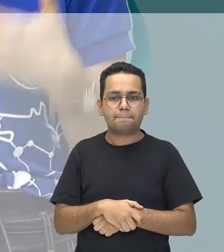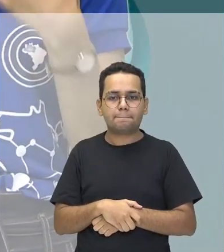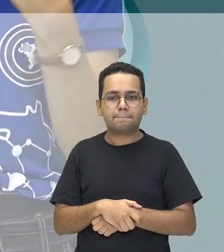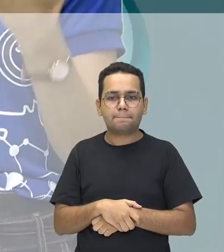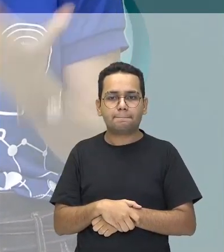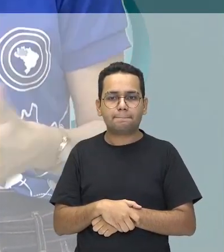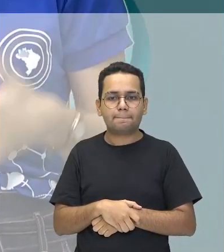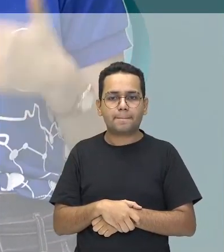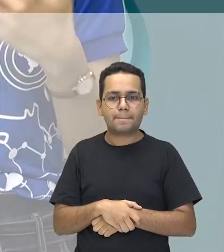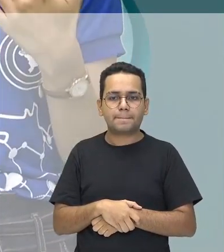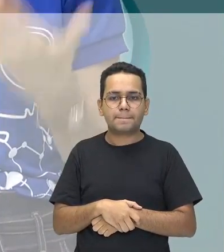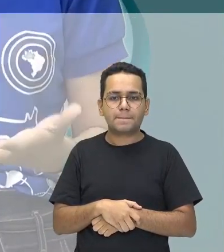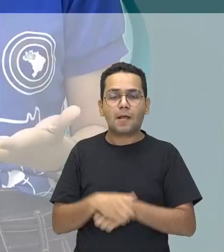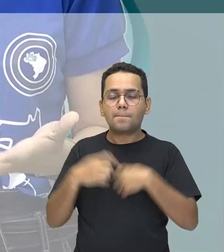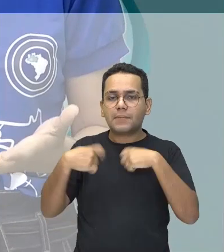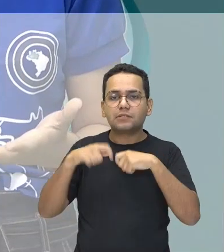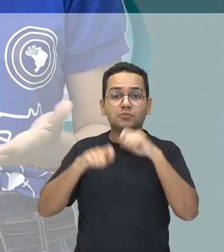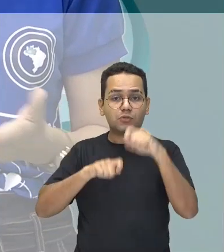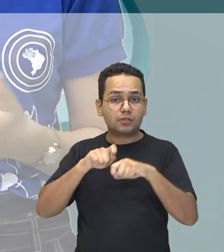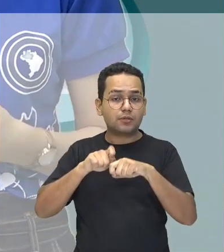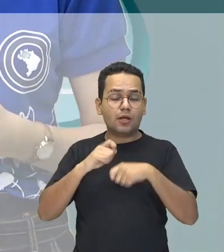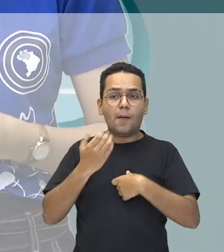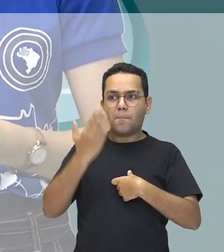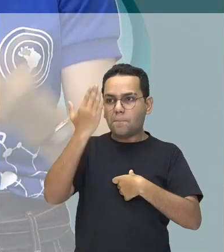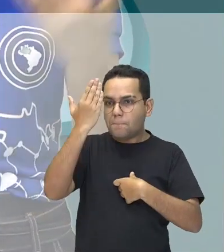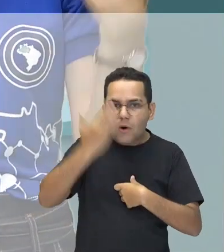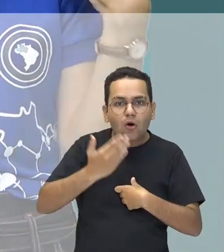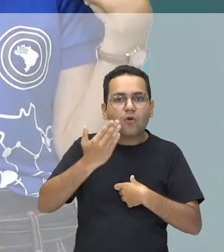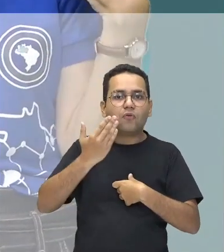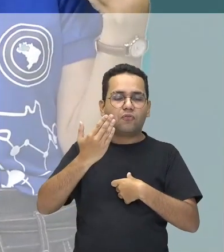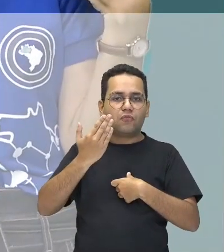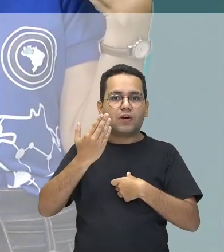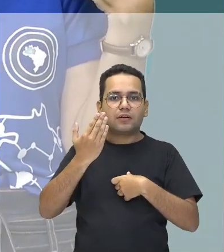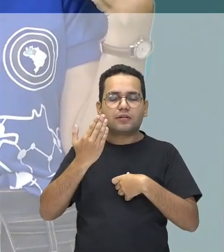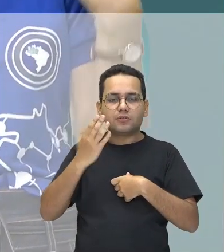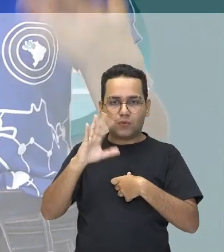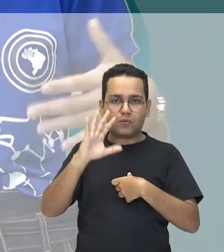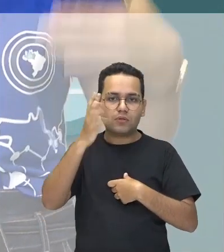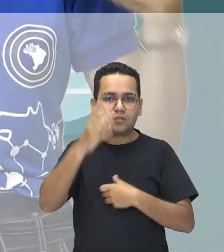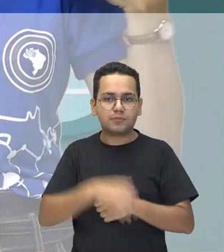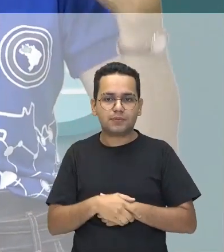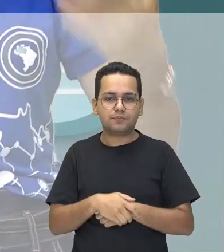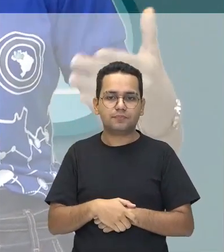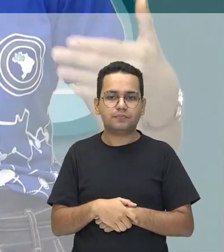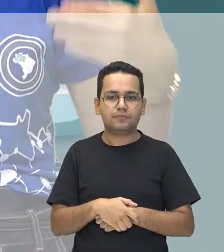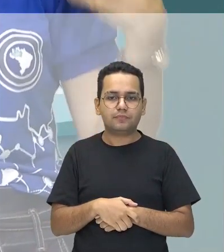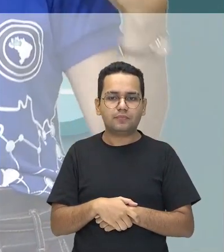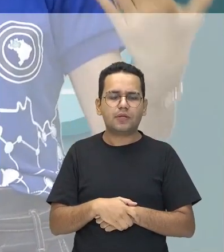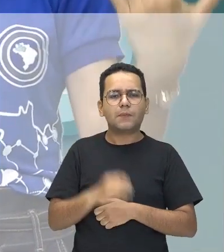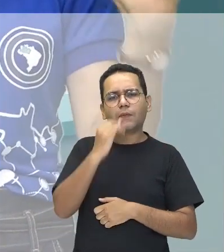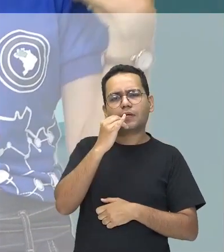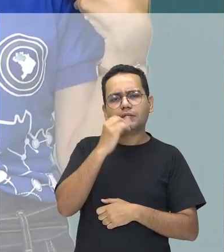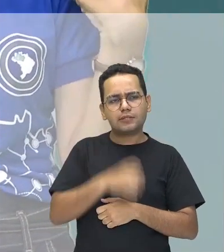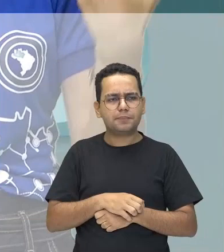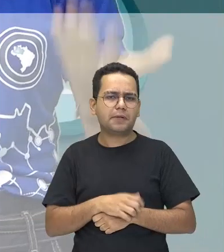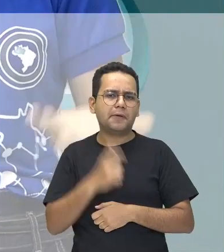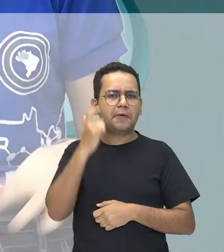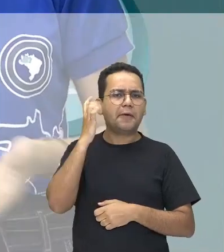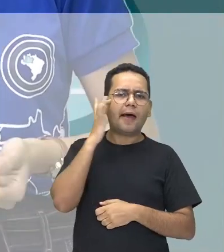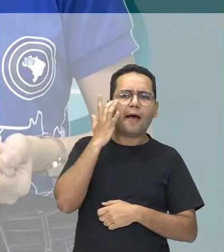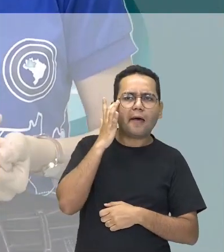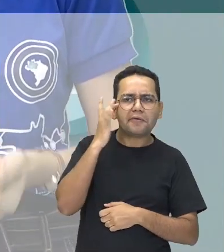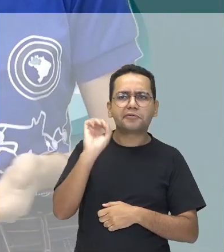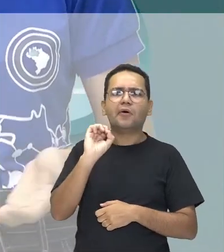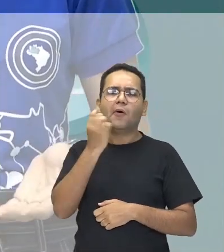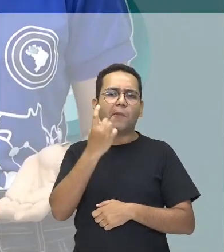preciso usar comprovações, provas. É importante dizer que eu posso usar a primeira pessoa, não é? Eu acho, eu penso, no caso, a primeira